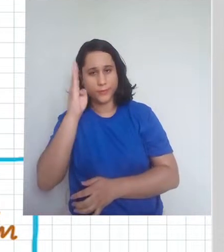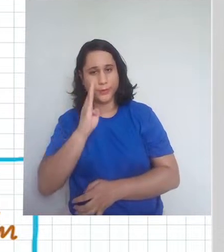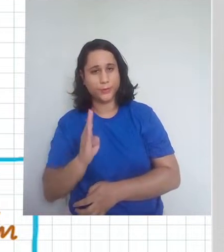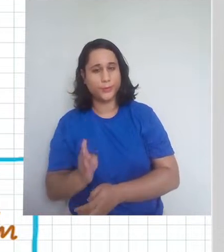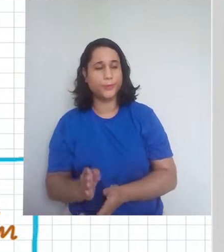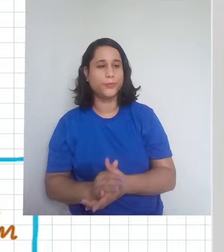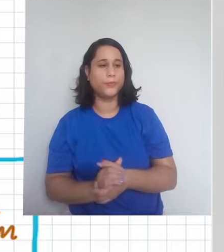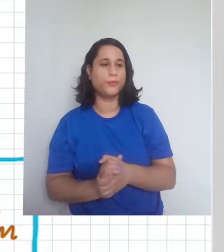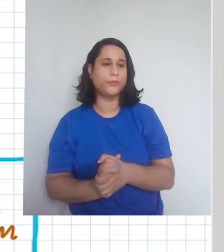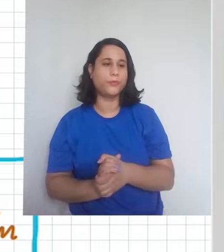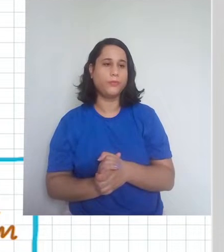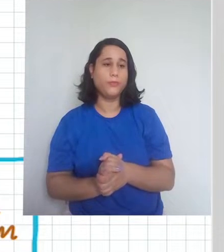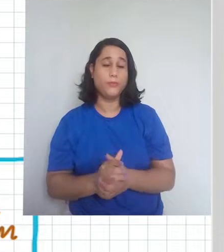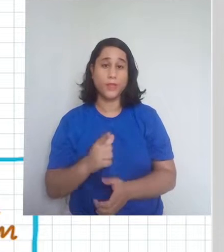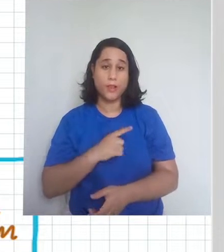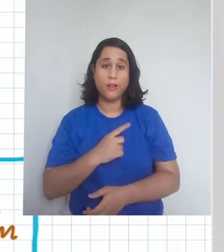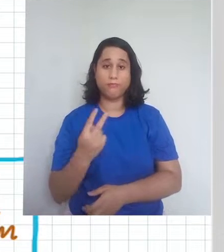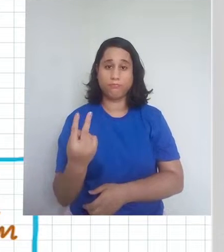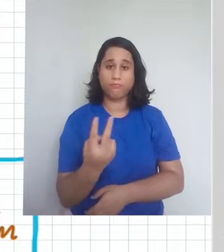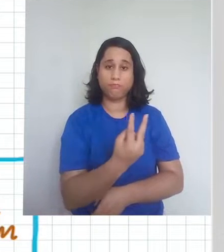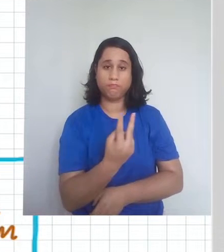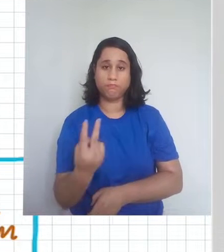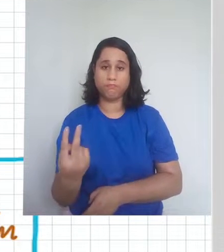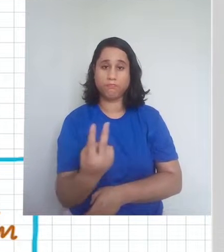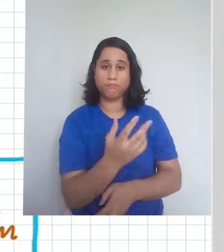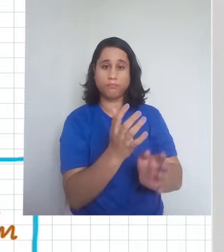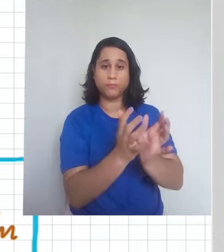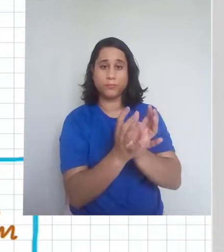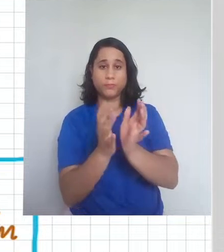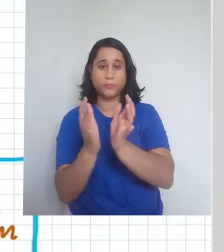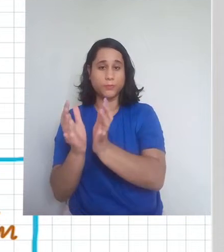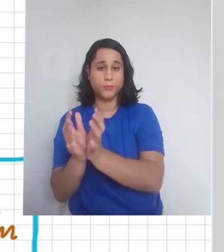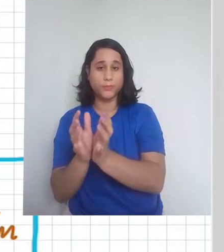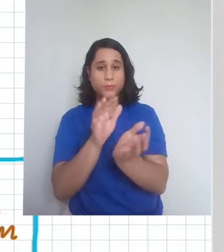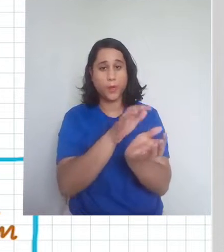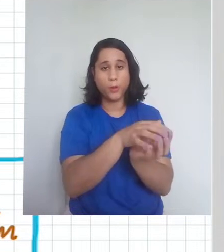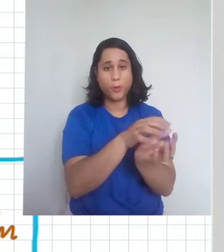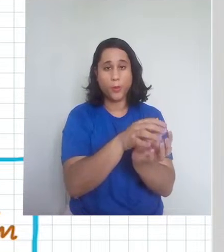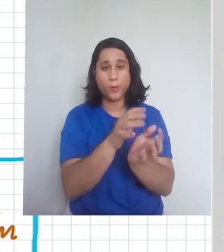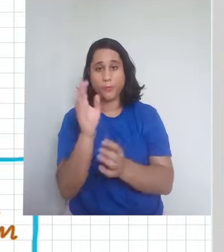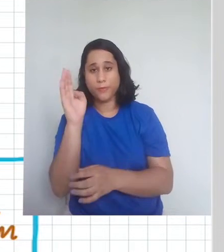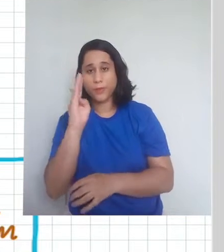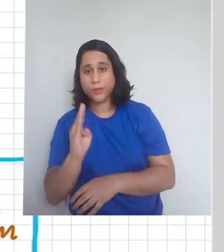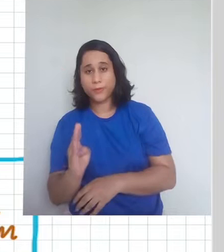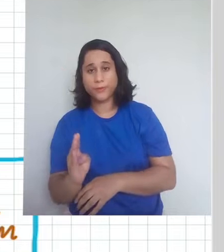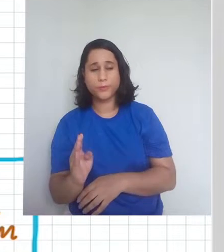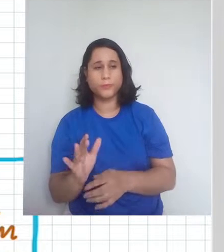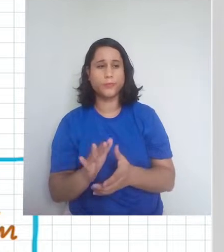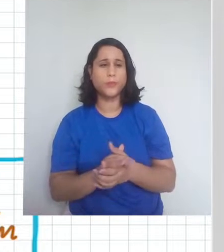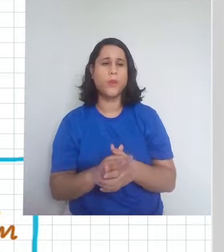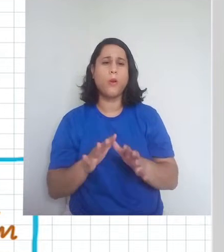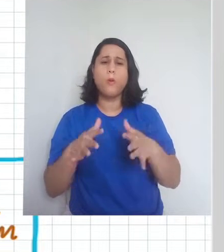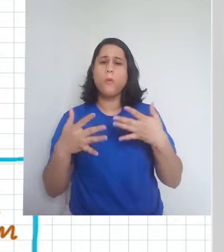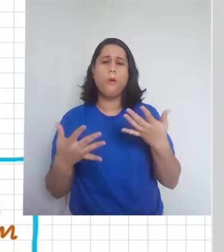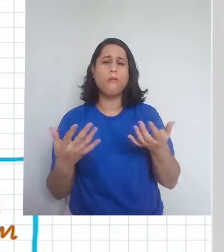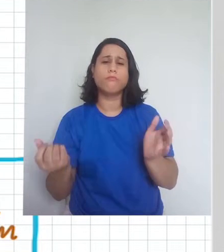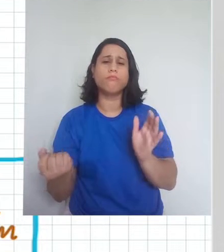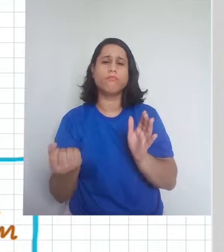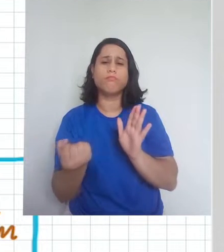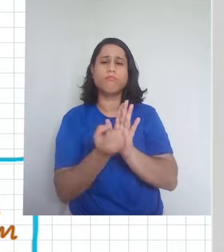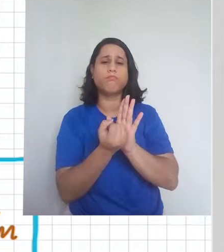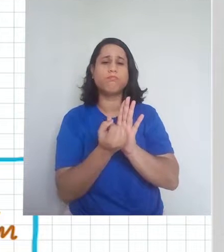Veja aí que eu tenho dois conjuntos, Pernambuco e Brasil. Qual o símbolo que eu vou utilizar?